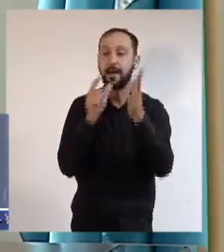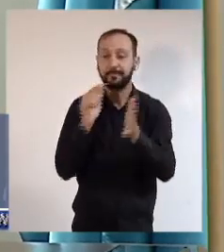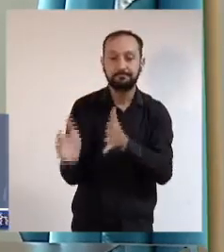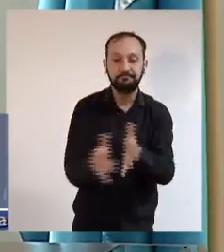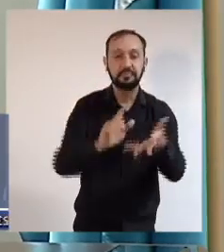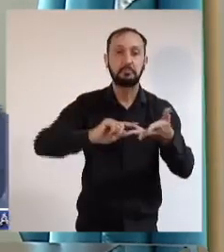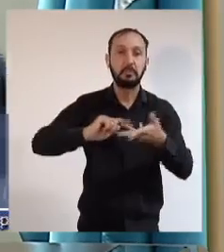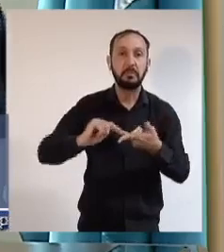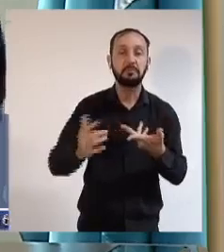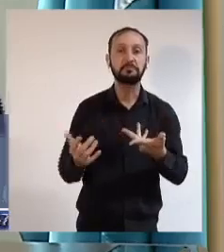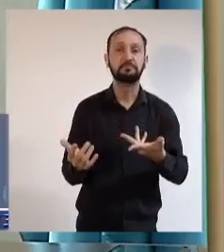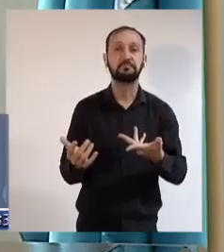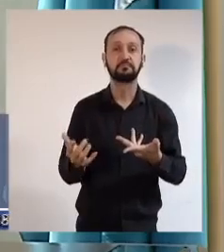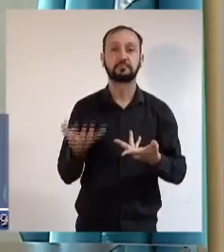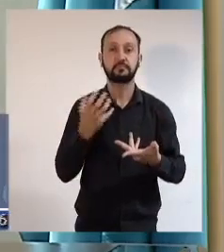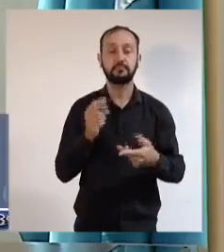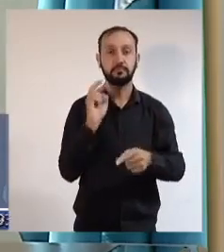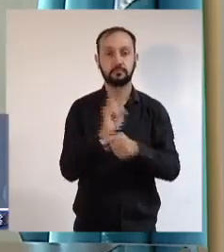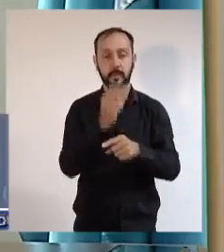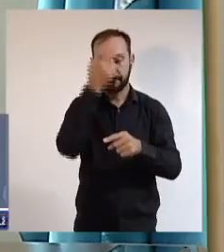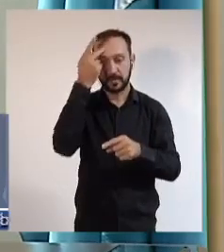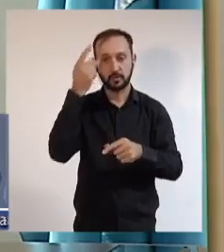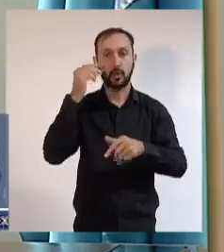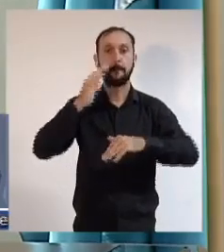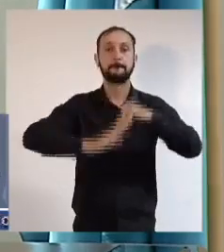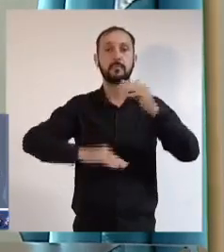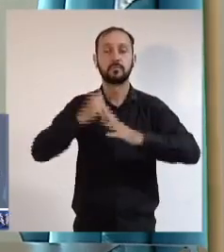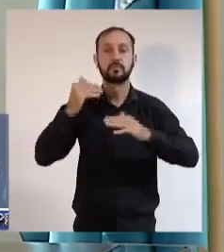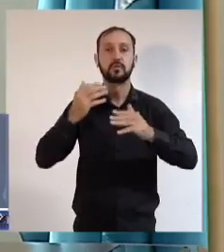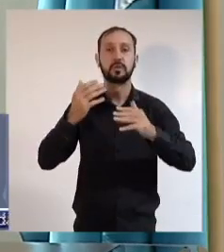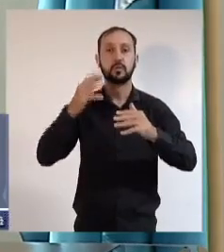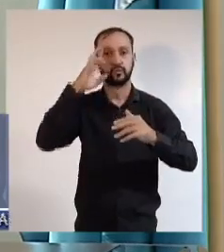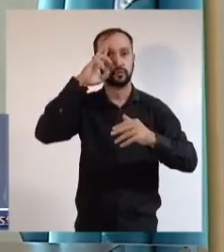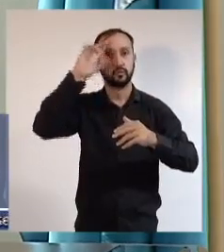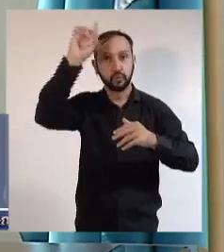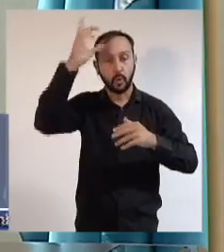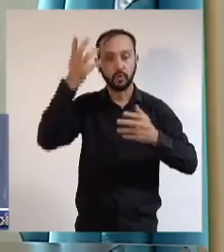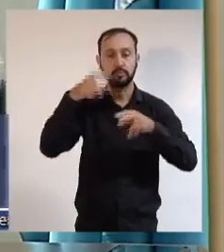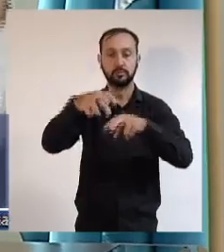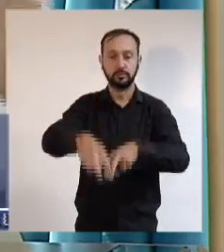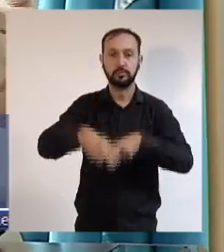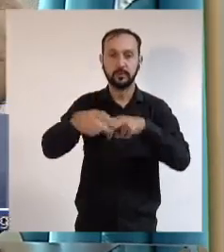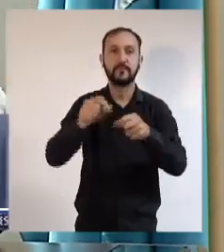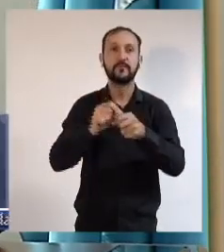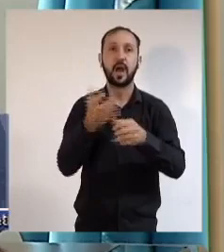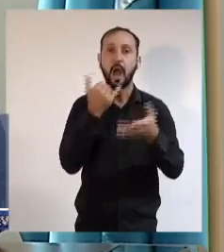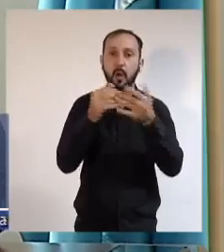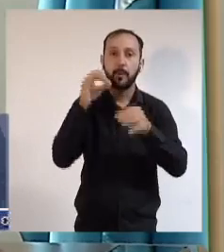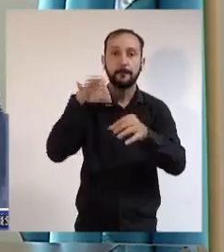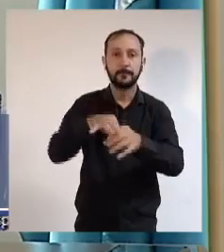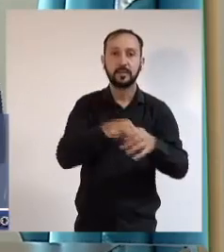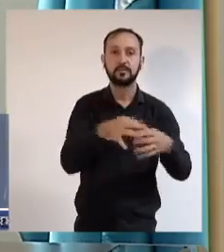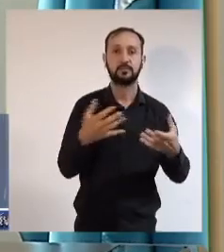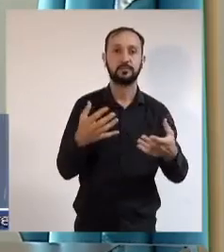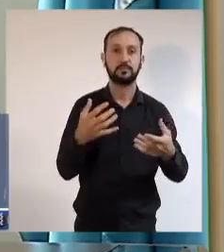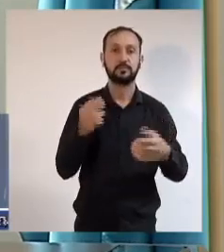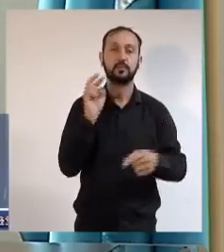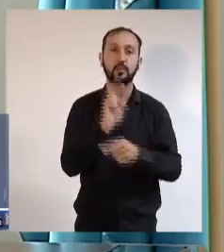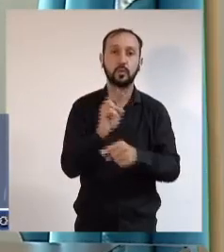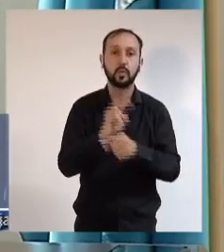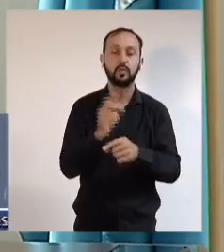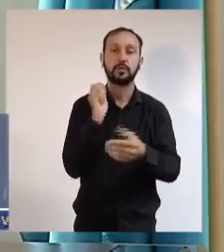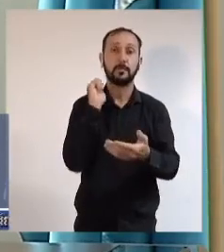favoráveis aos produtores rurais que é quem produz o alimento quem gera